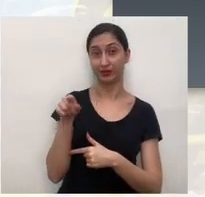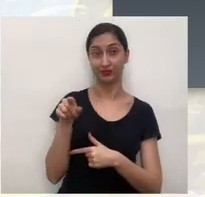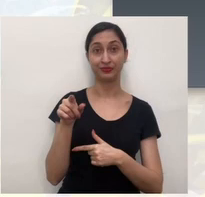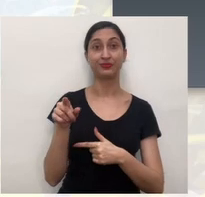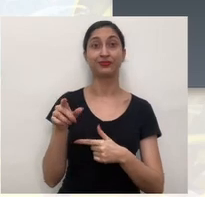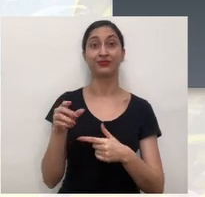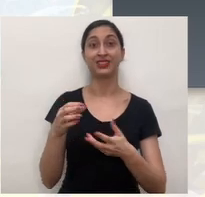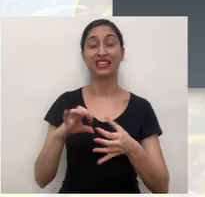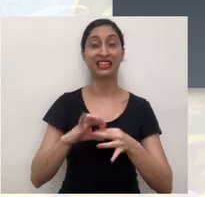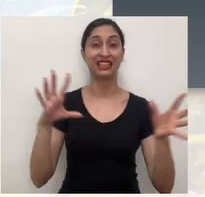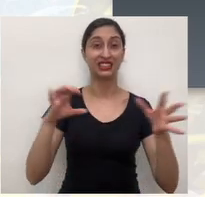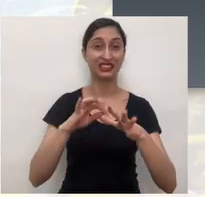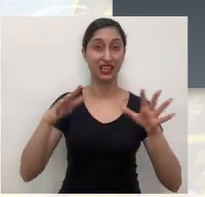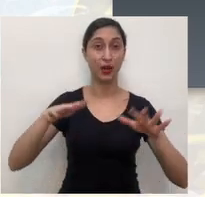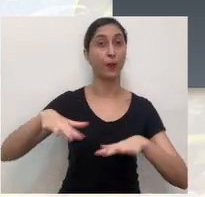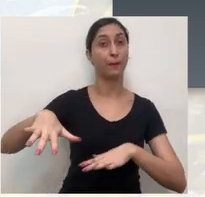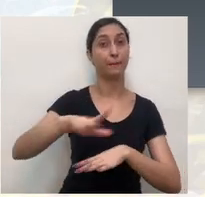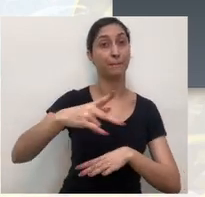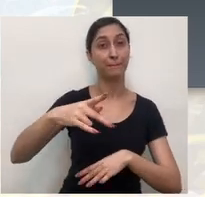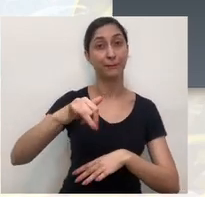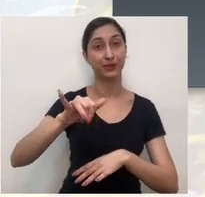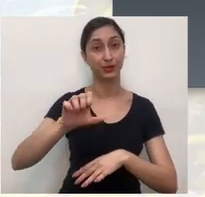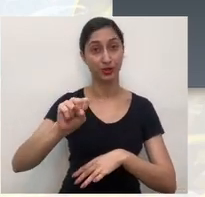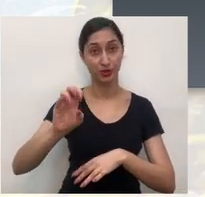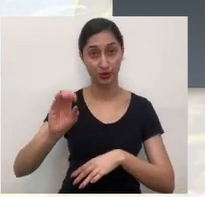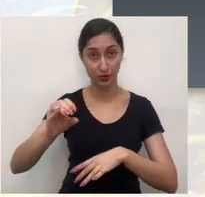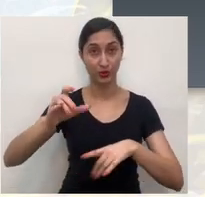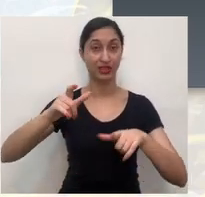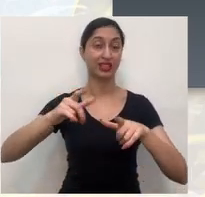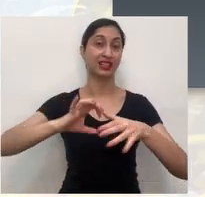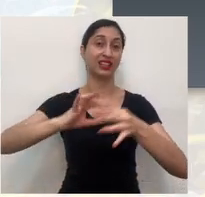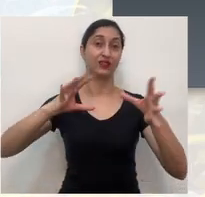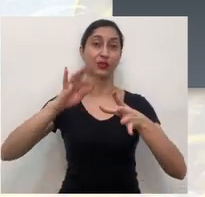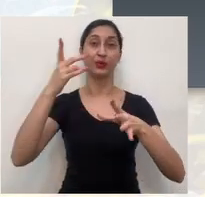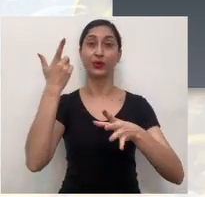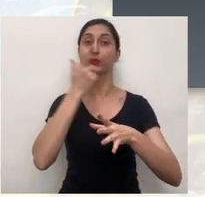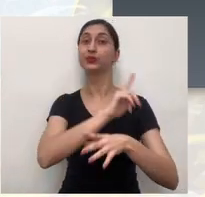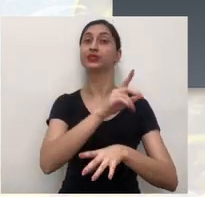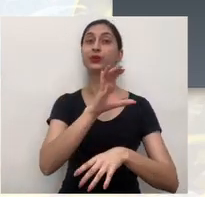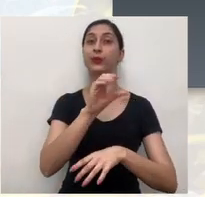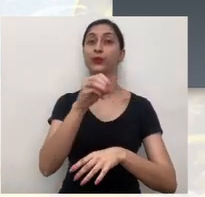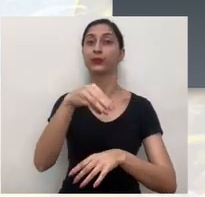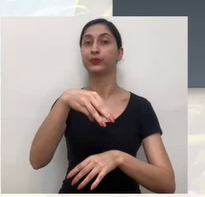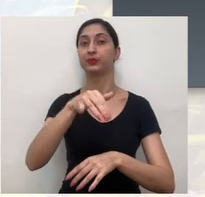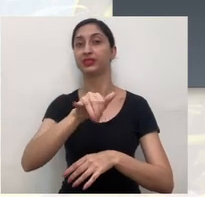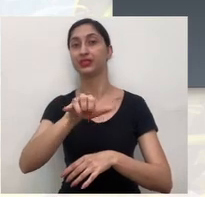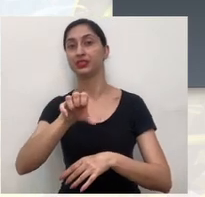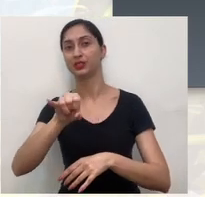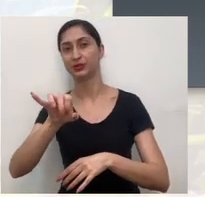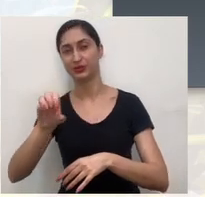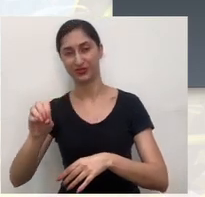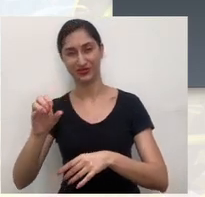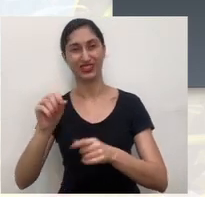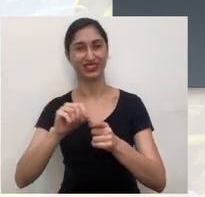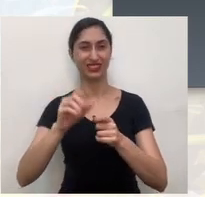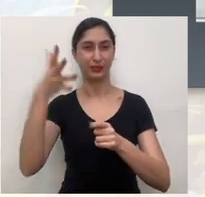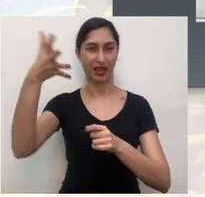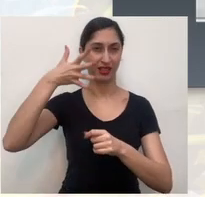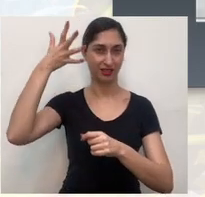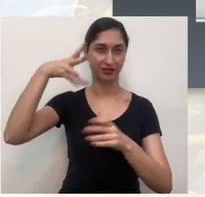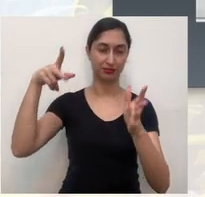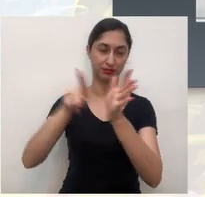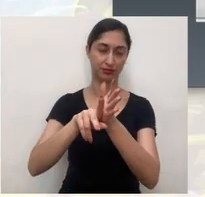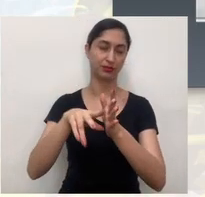livre de piso para a realização de comícios. Então, isso foi considerado na composição.